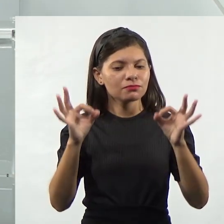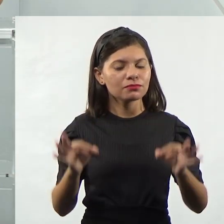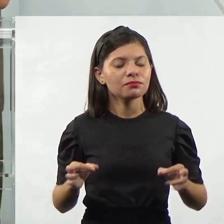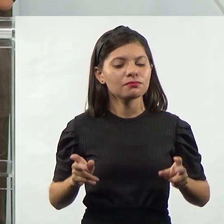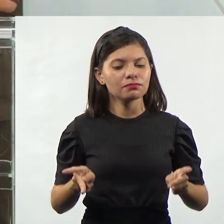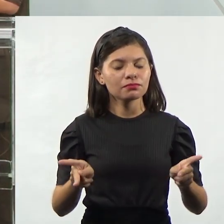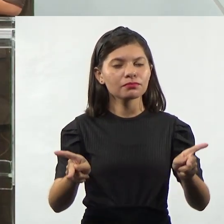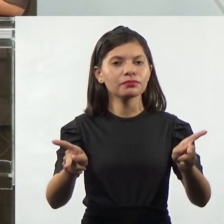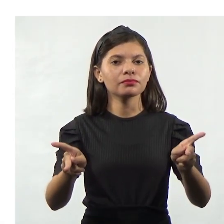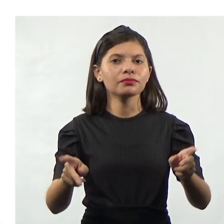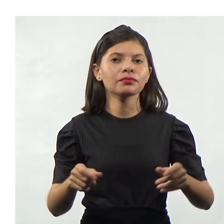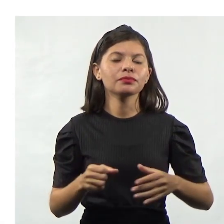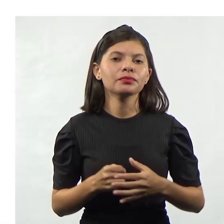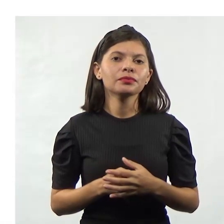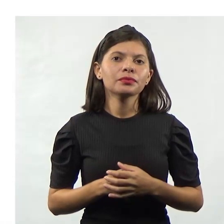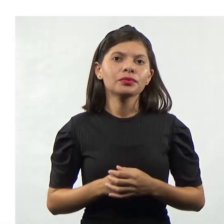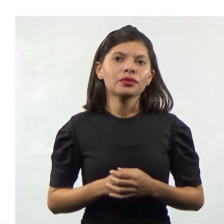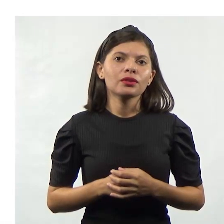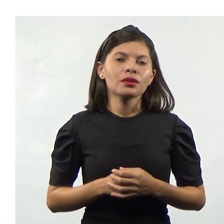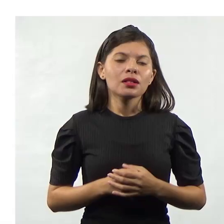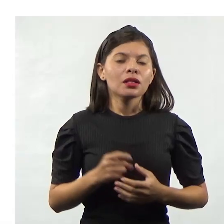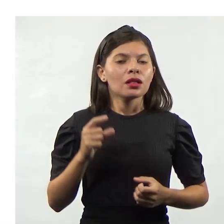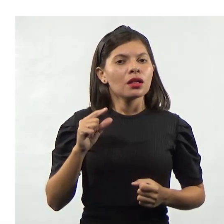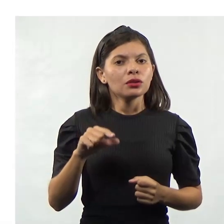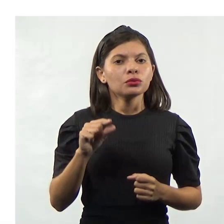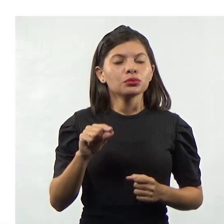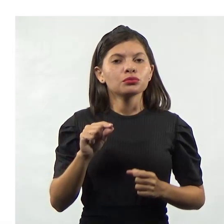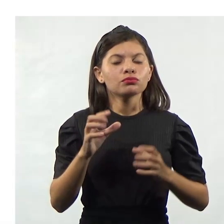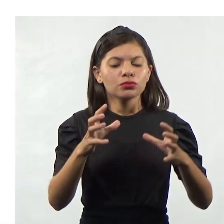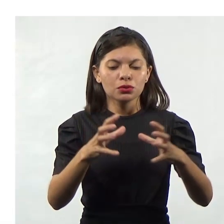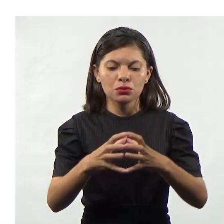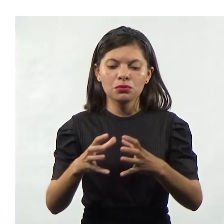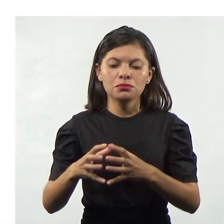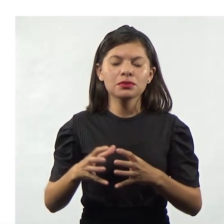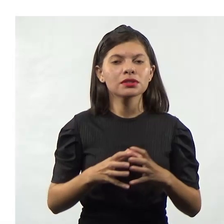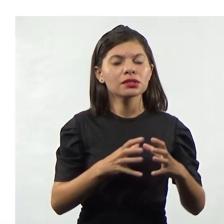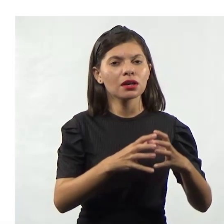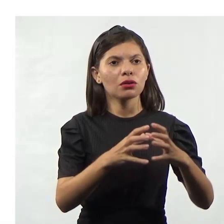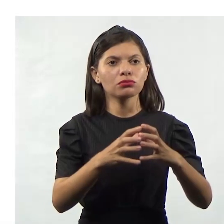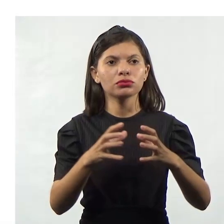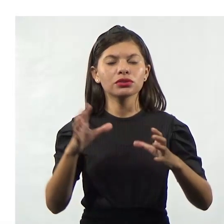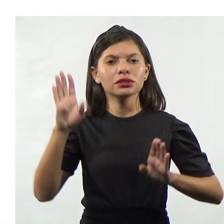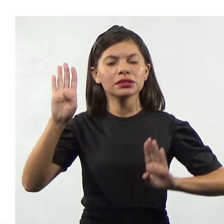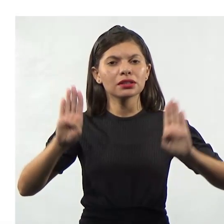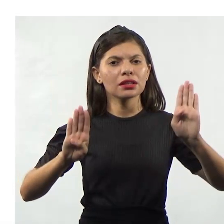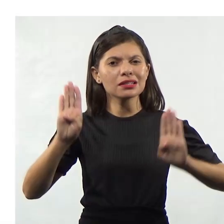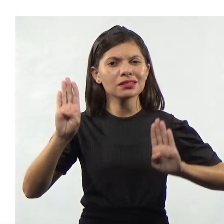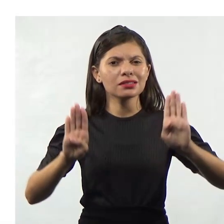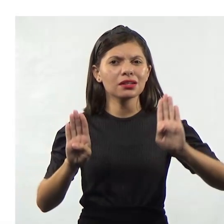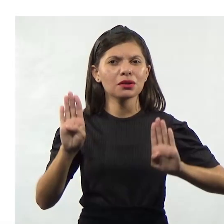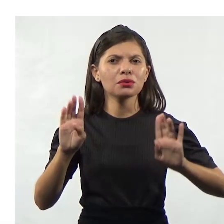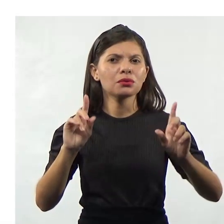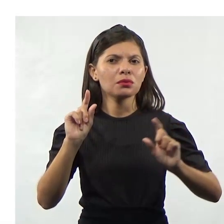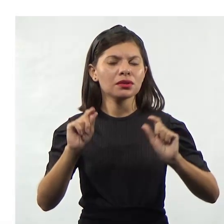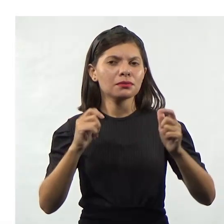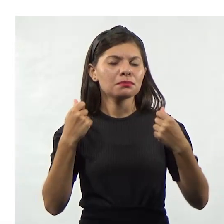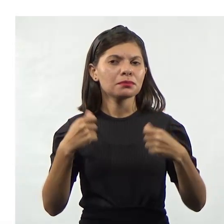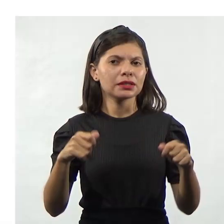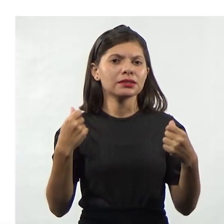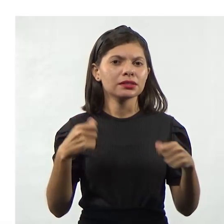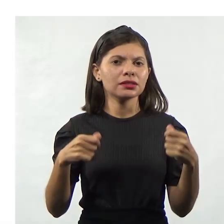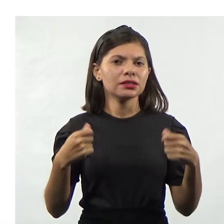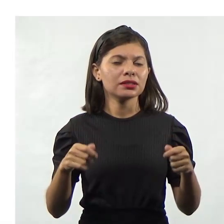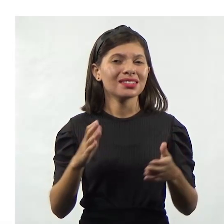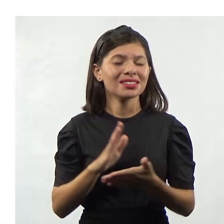do quadro, beleza? Olha aí. No caso da comissão de licitação, né, quando